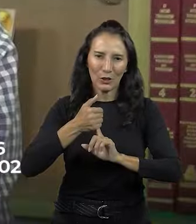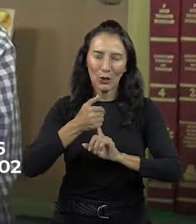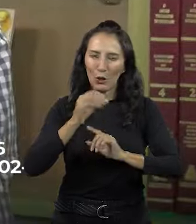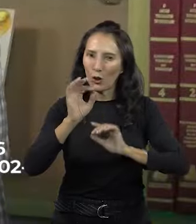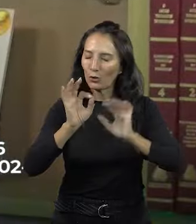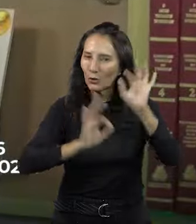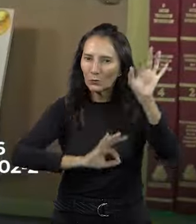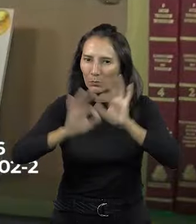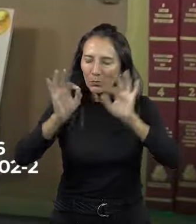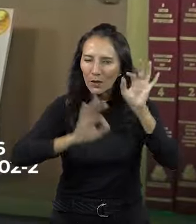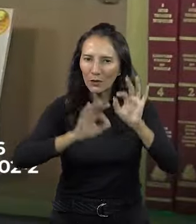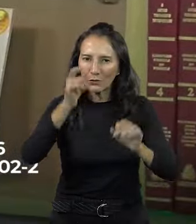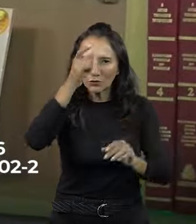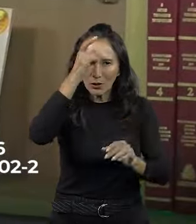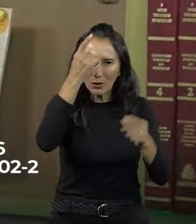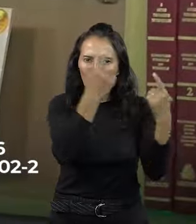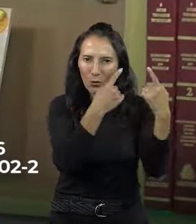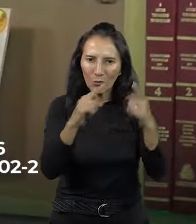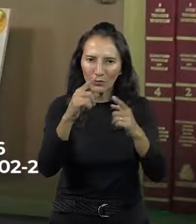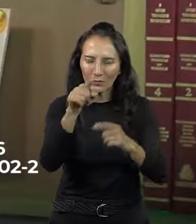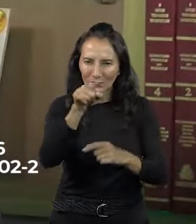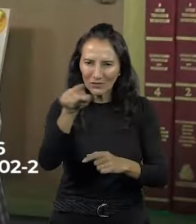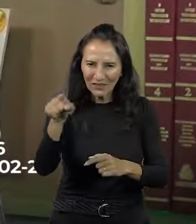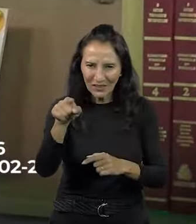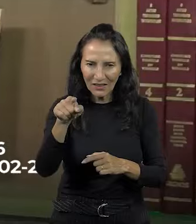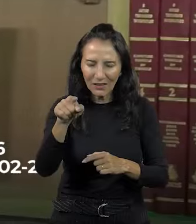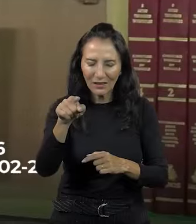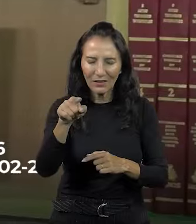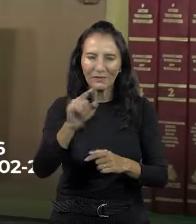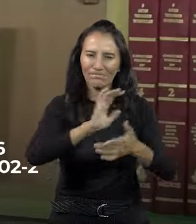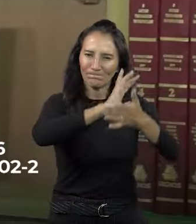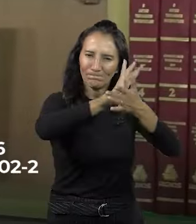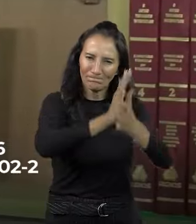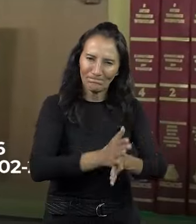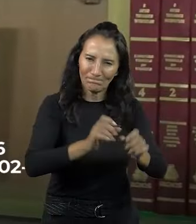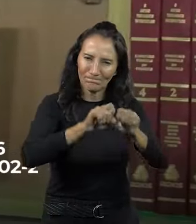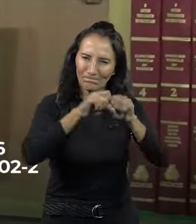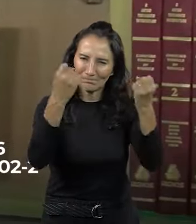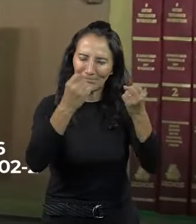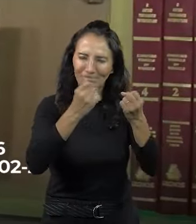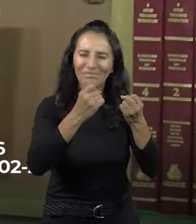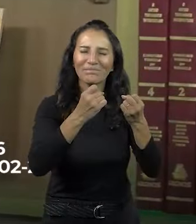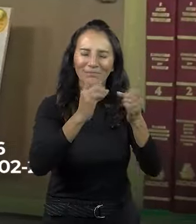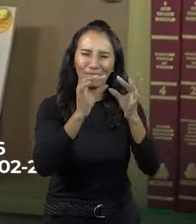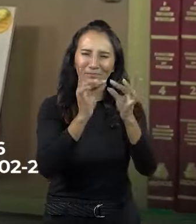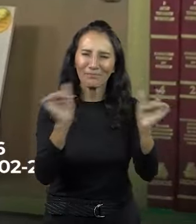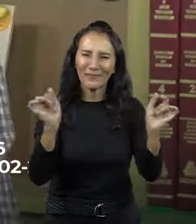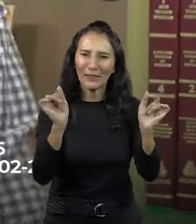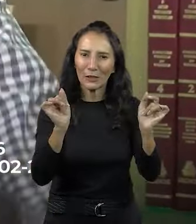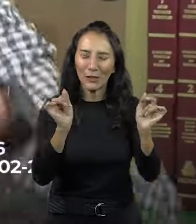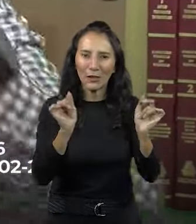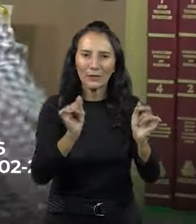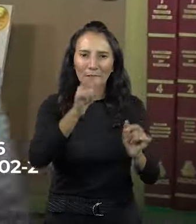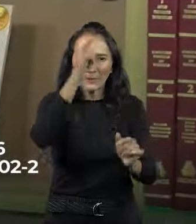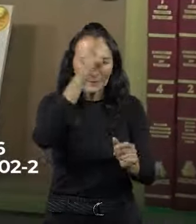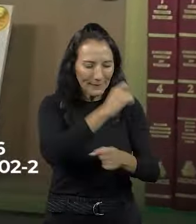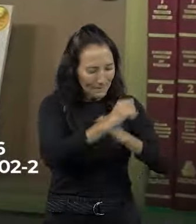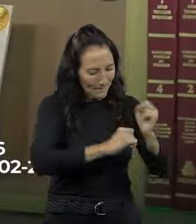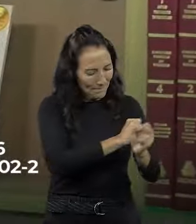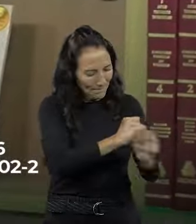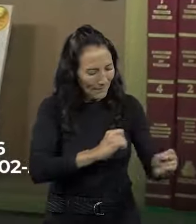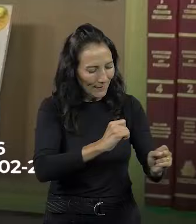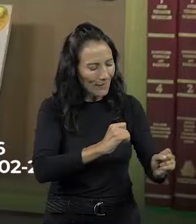arma forjada contra você em nome de Jesus seja quebrada destruída Satanás